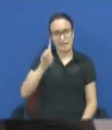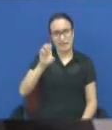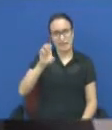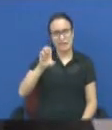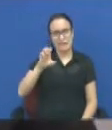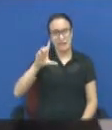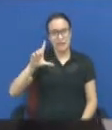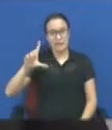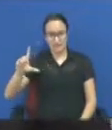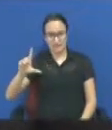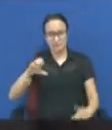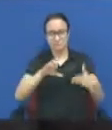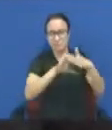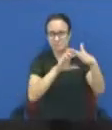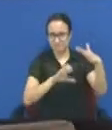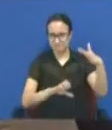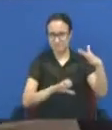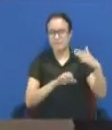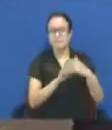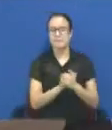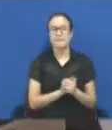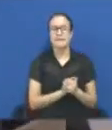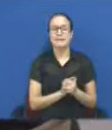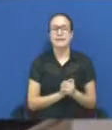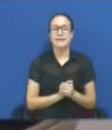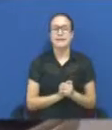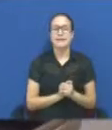O problema é que, se as dívidas